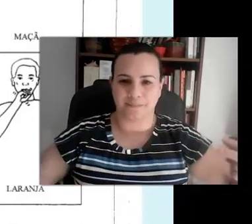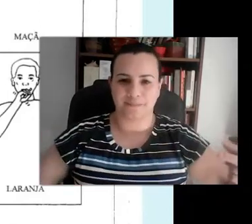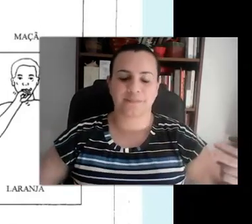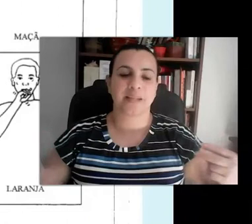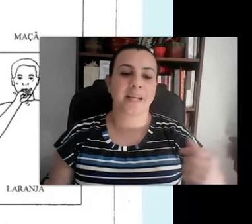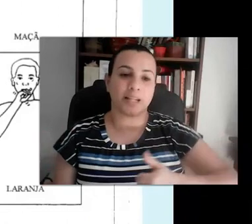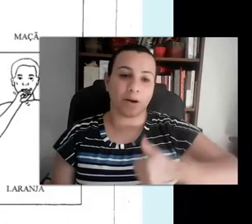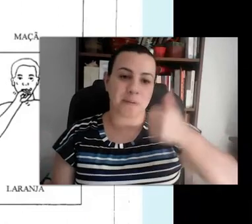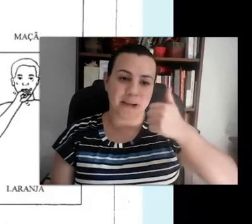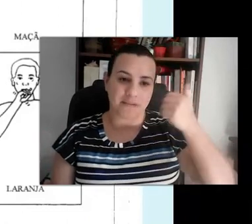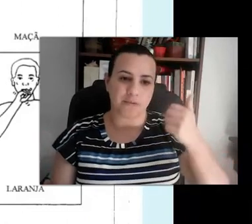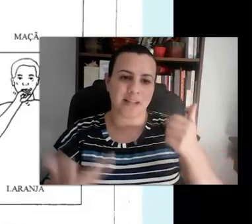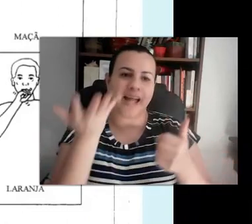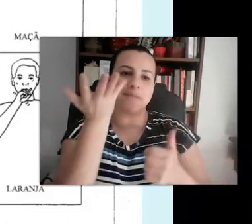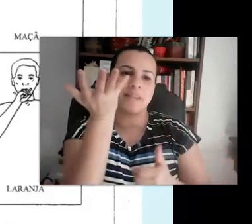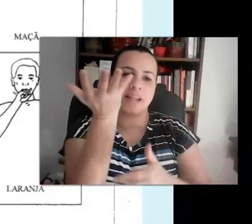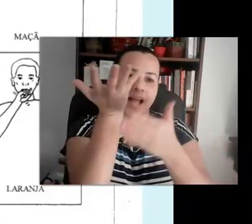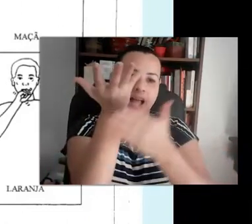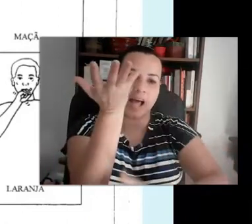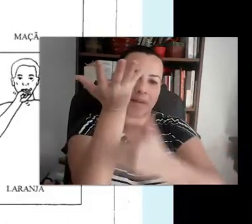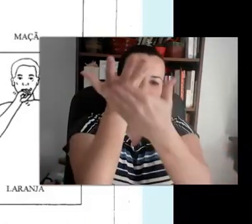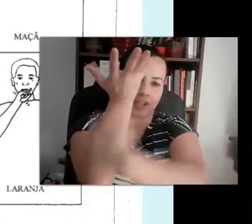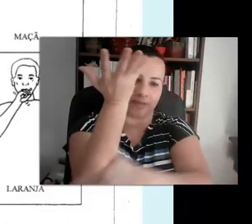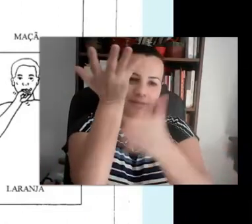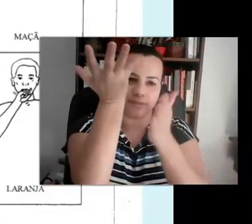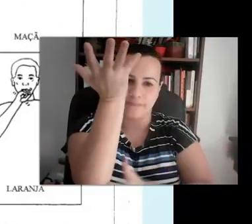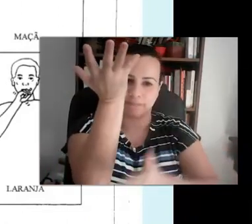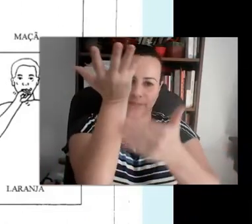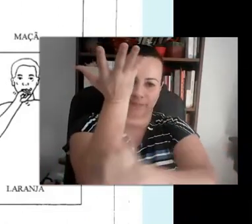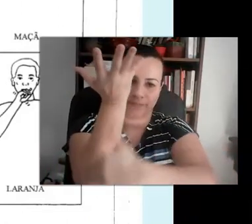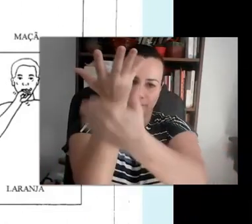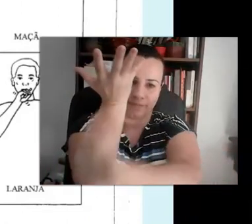frutas. Então, a primeira fruta é abacaxi.